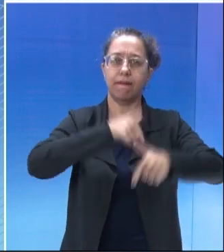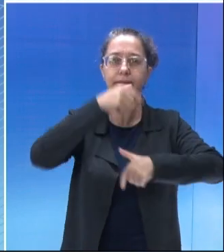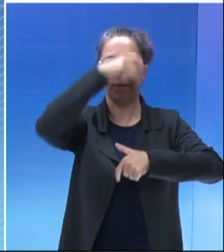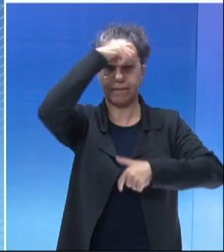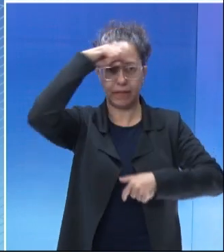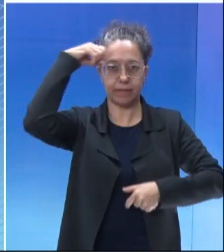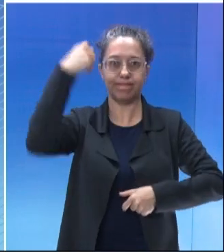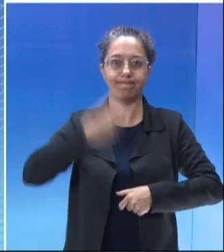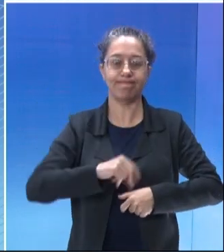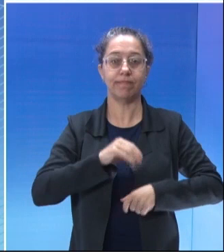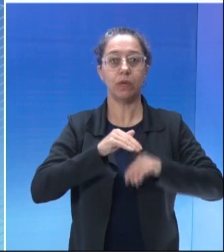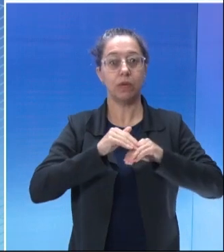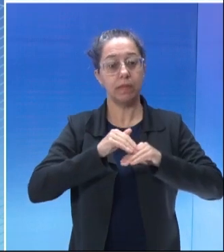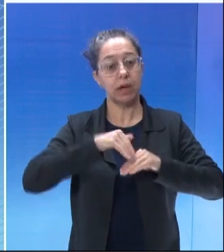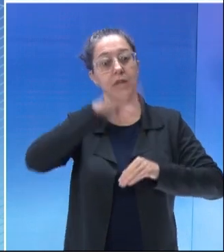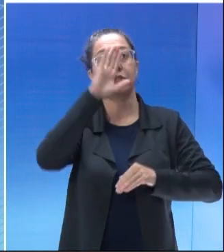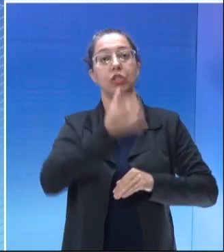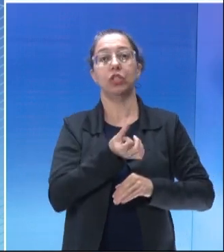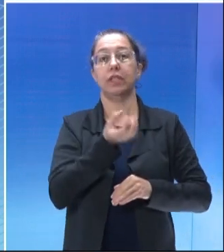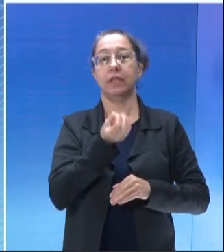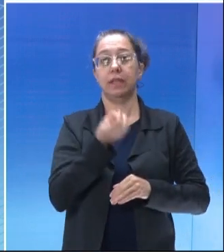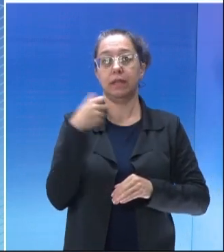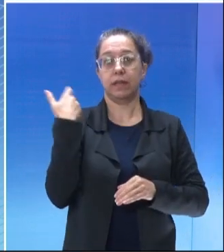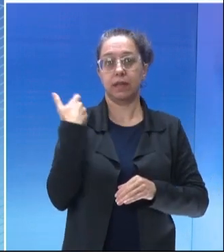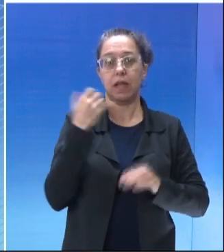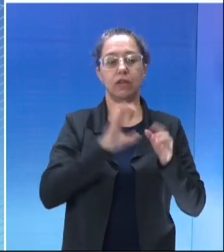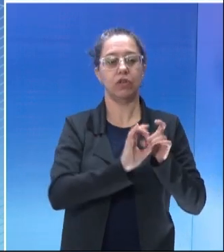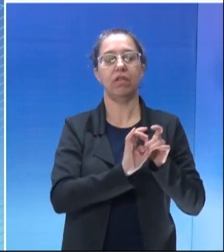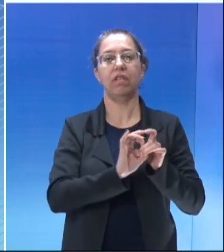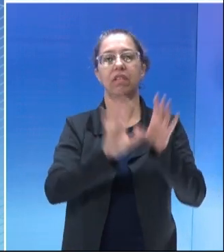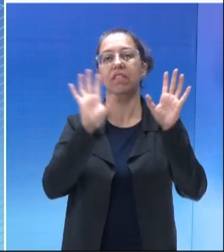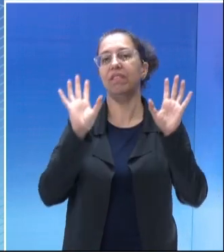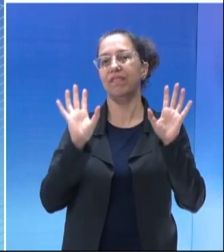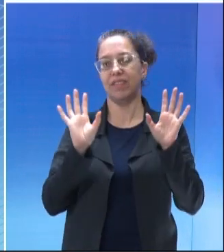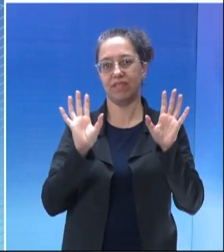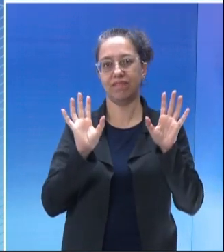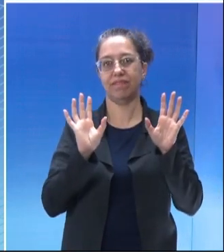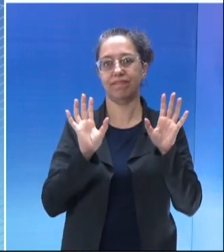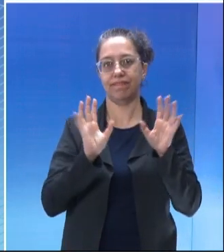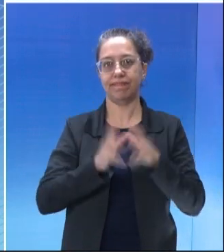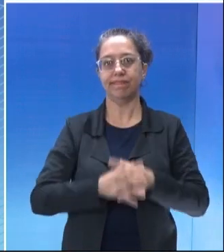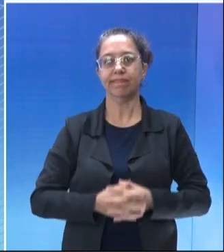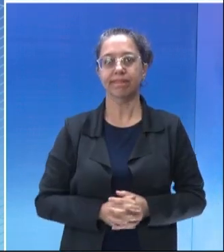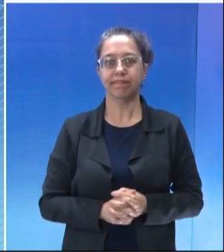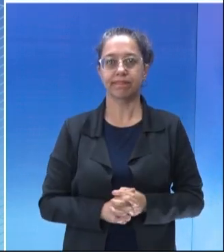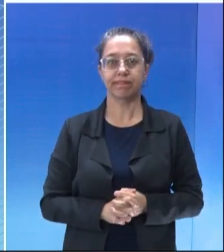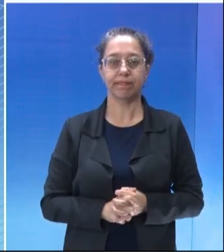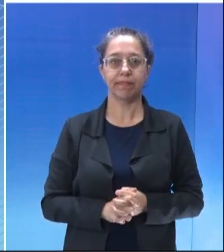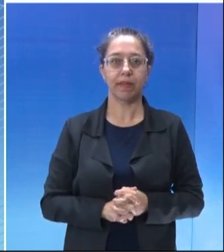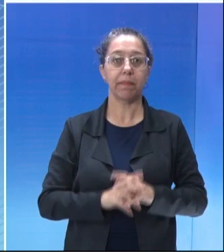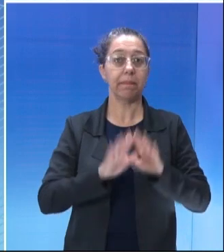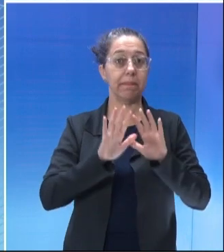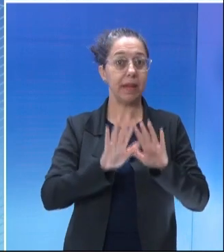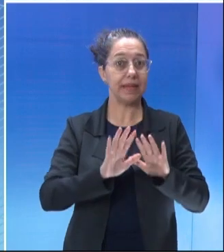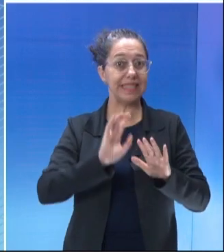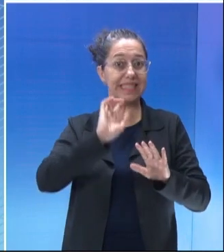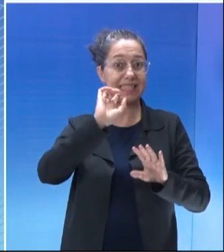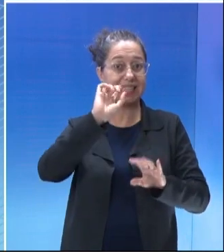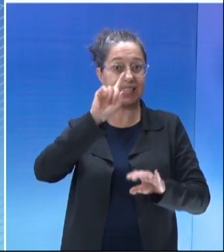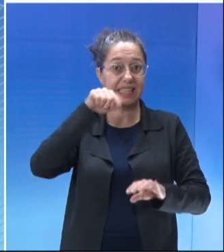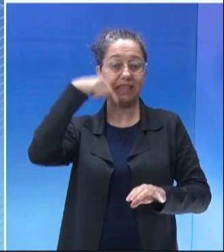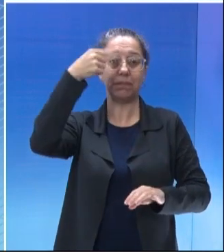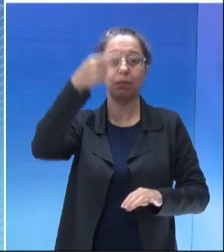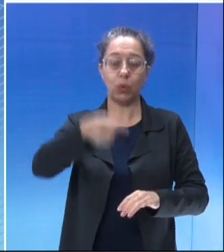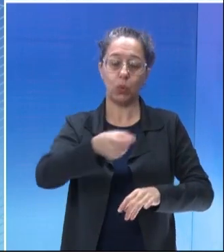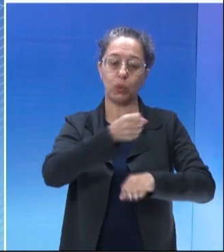60 anos, esse ser humano já estava bem debilitado para o trabalho. Só depois que veio a Lei